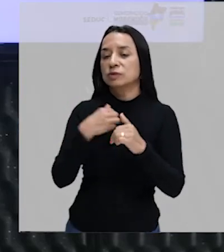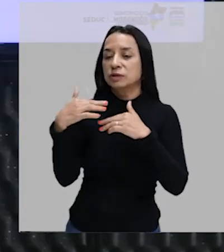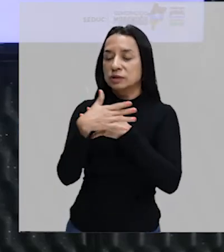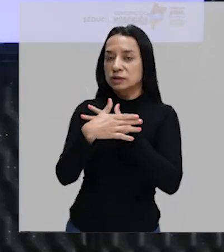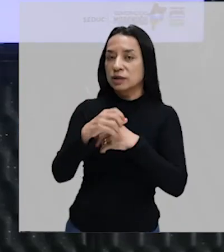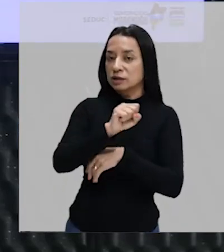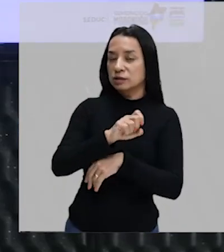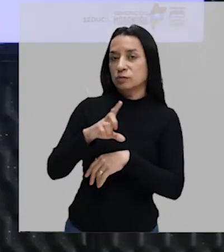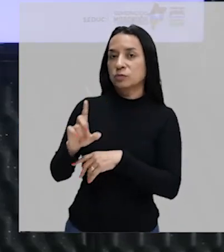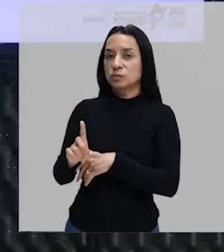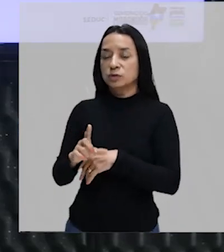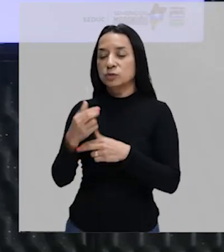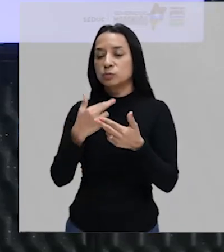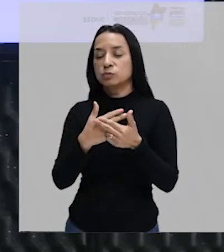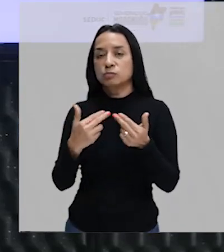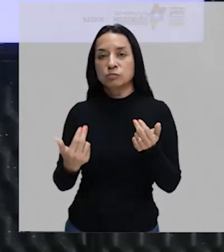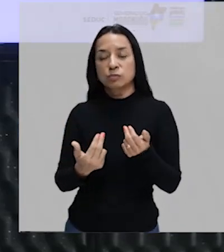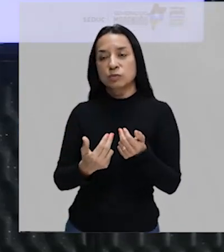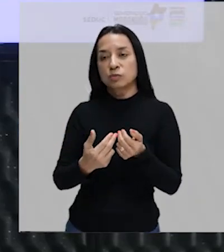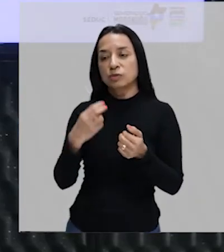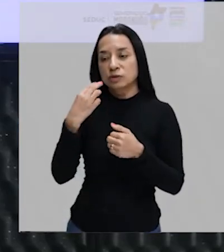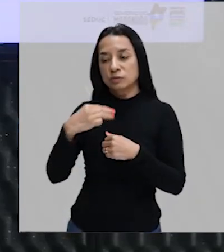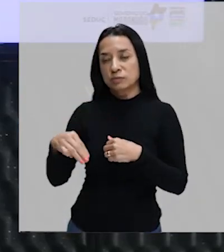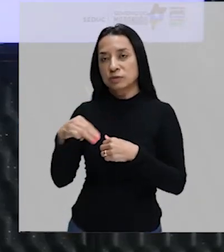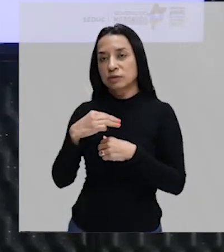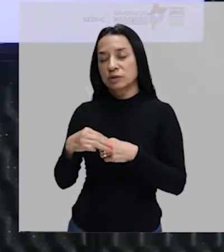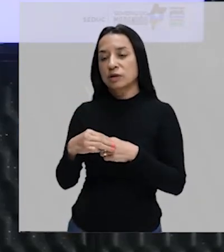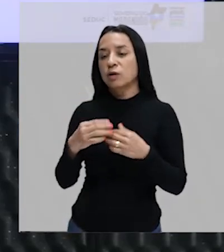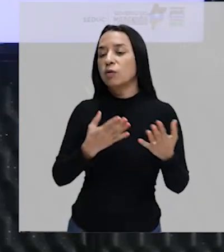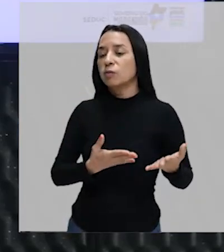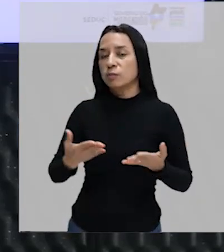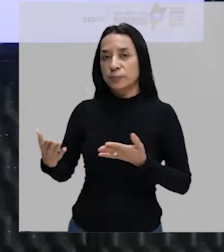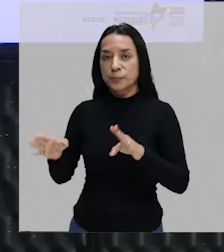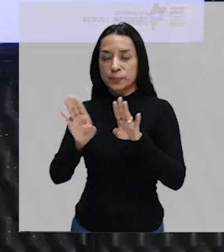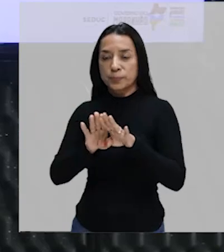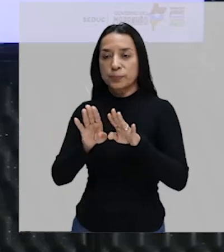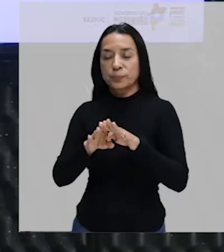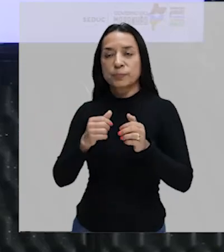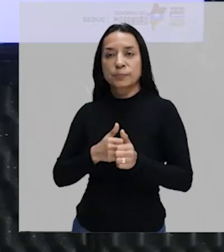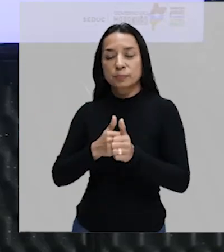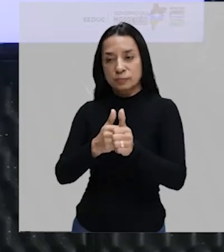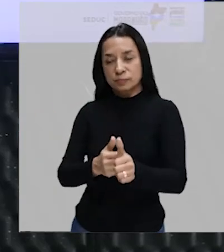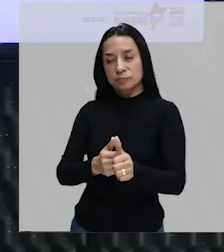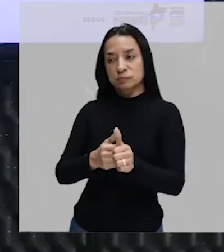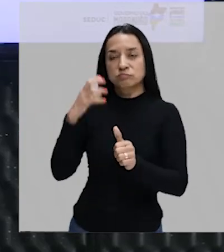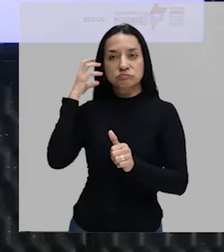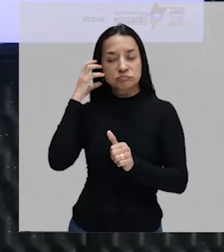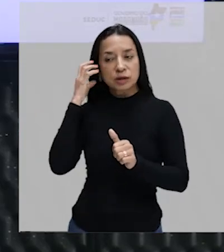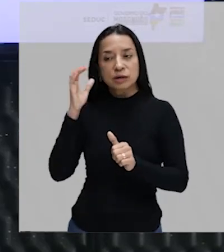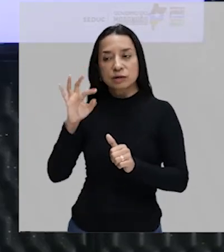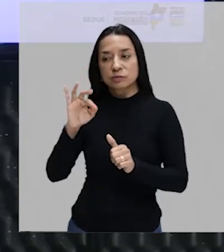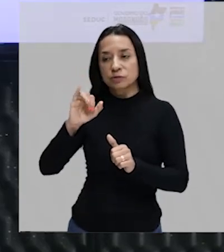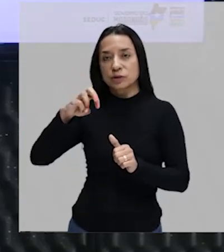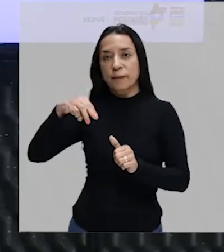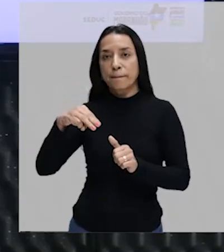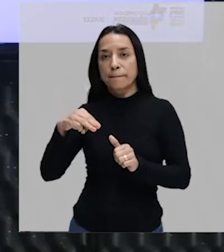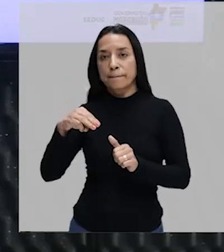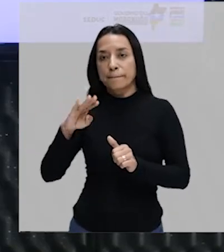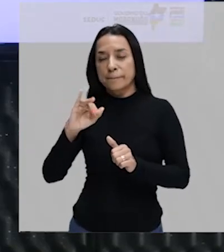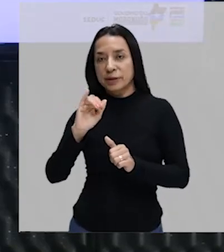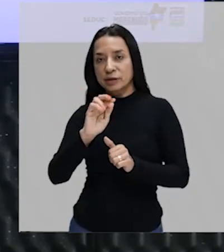Maranhão, tá certo? E eu convido vocês também para nos acompanhar lá na Rádio Timbira, das 16